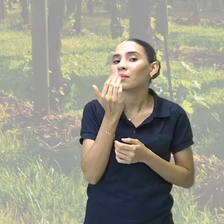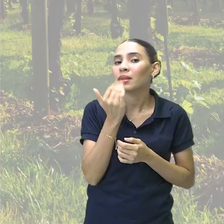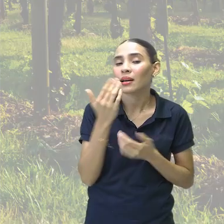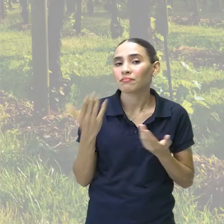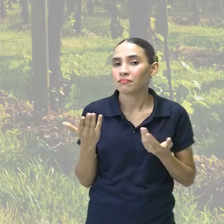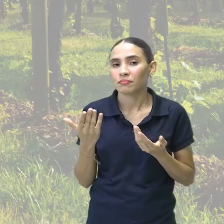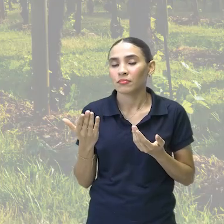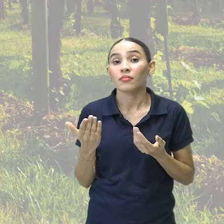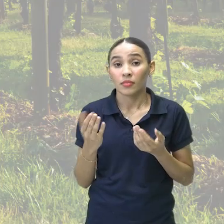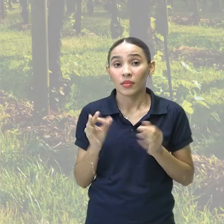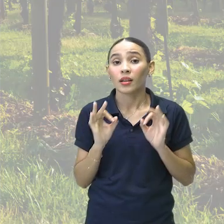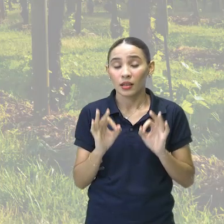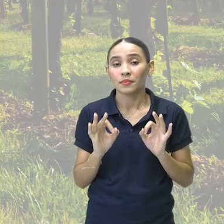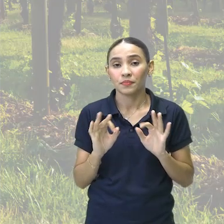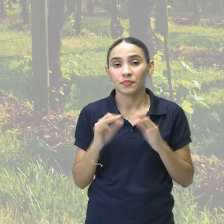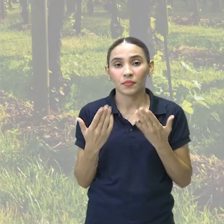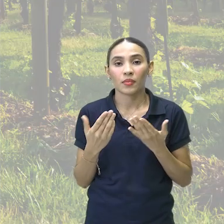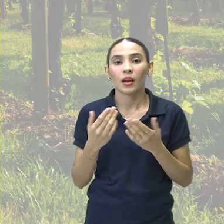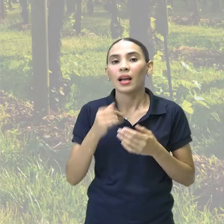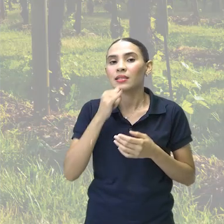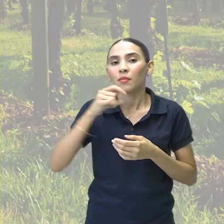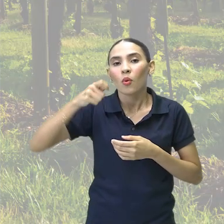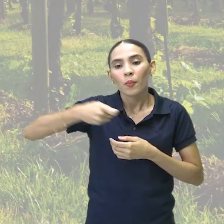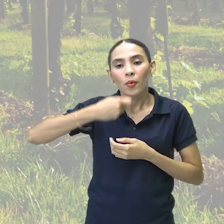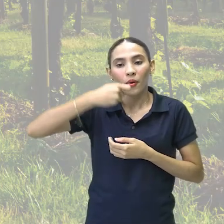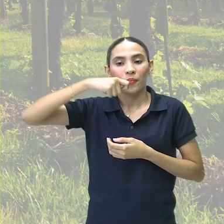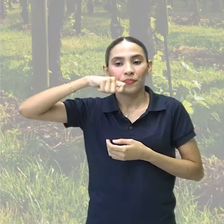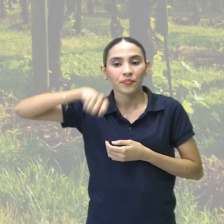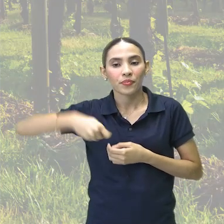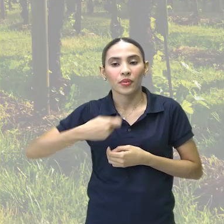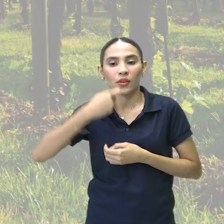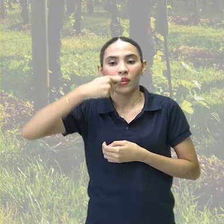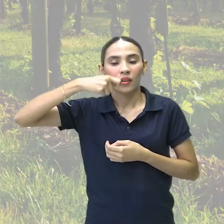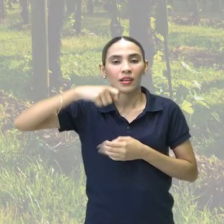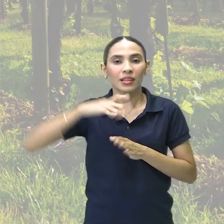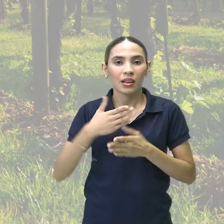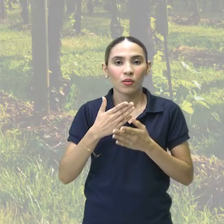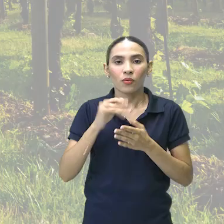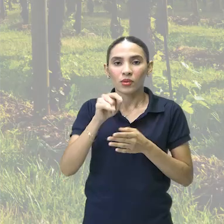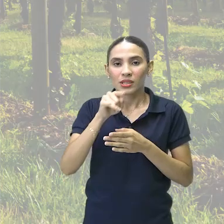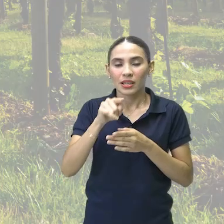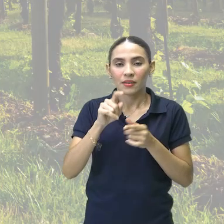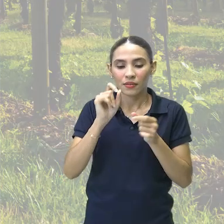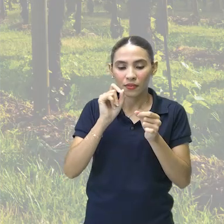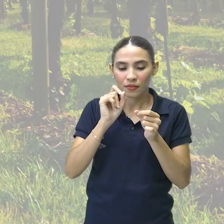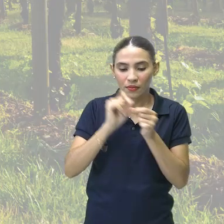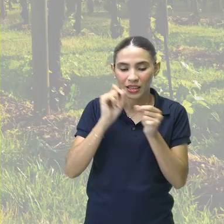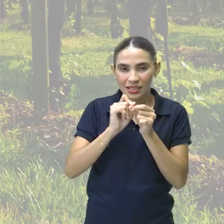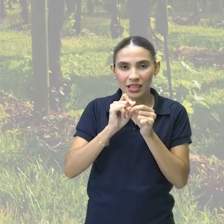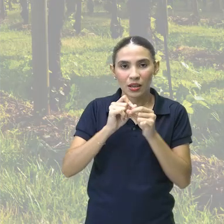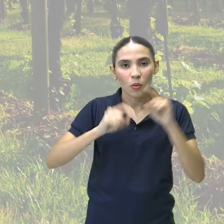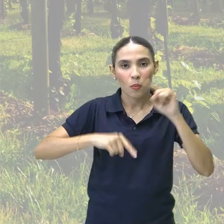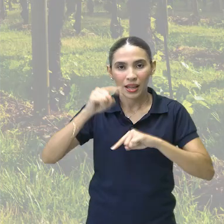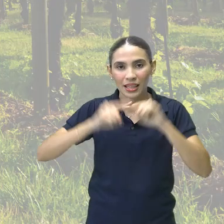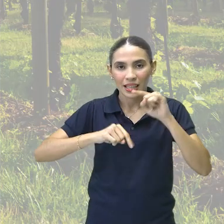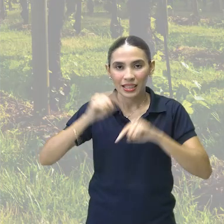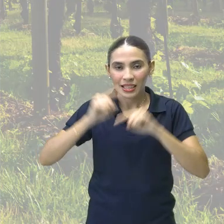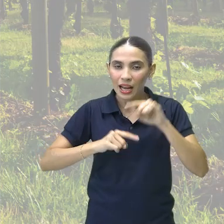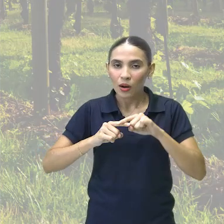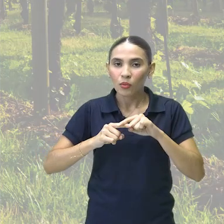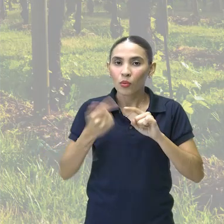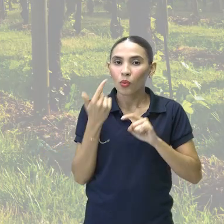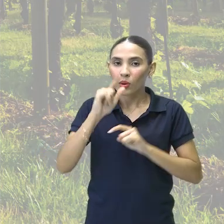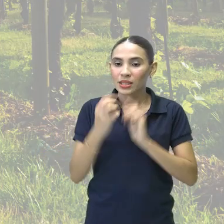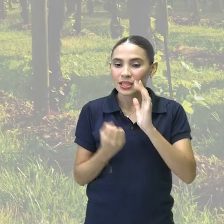alimentar. Isso mesmo, uma colher. Então, quando você manipula esse material, a matéria-prima para formar